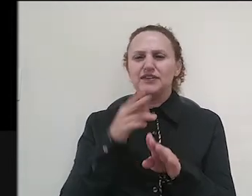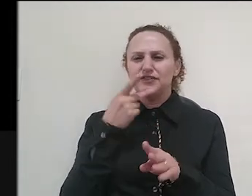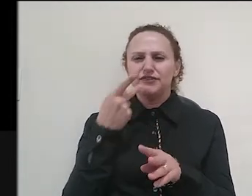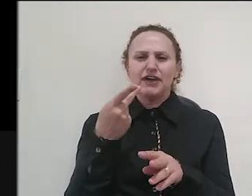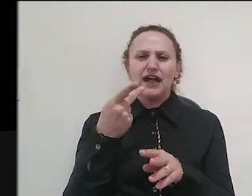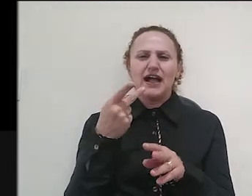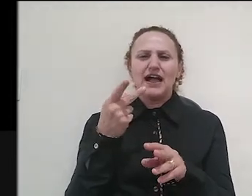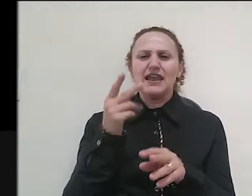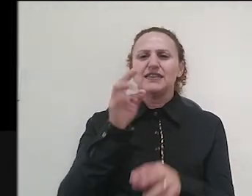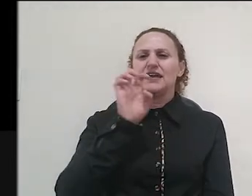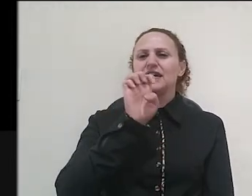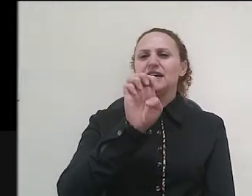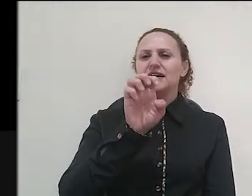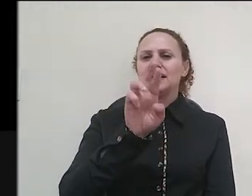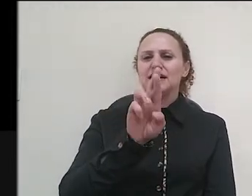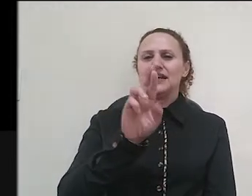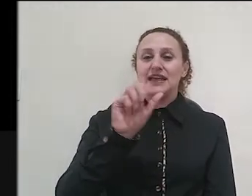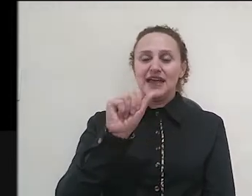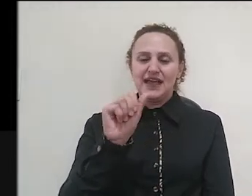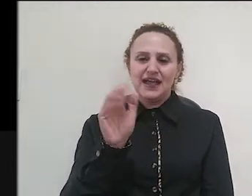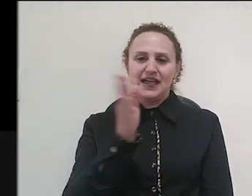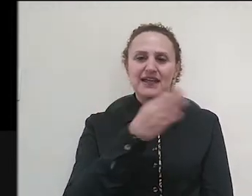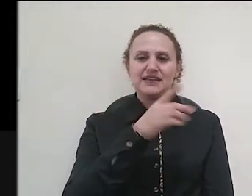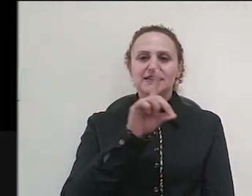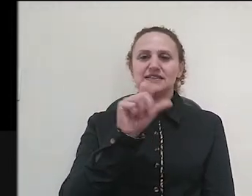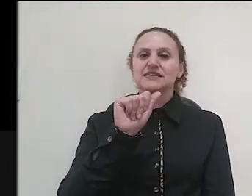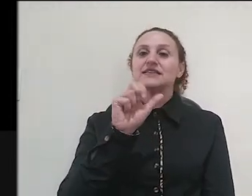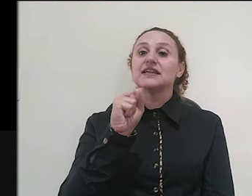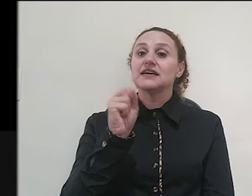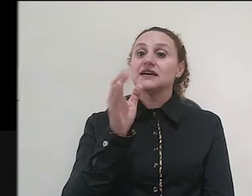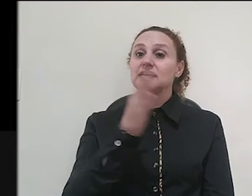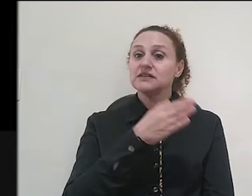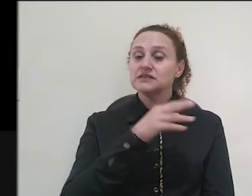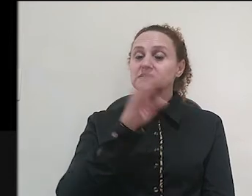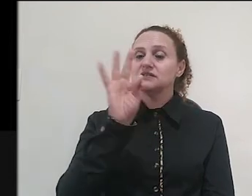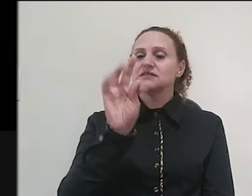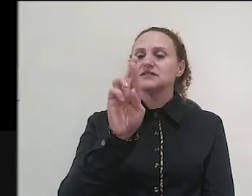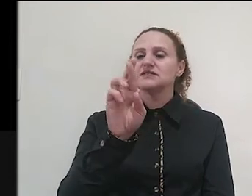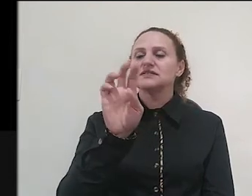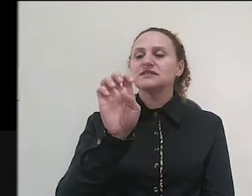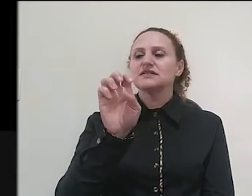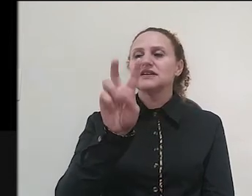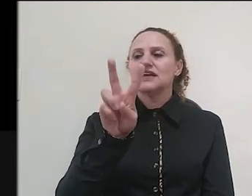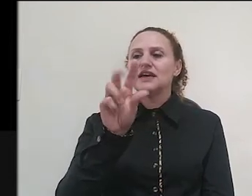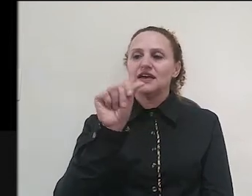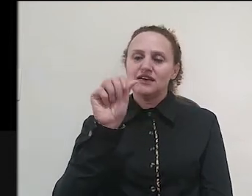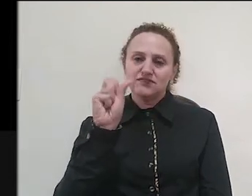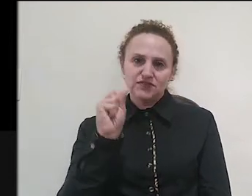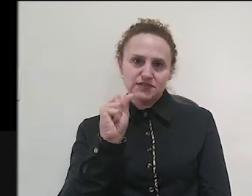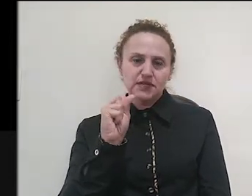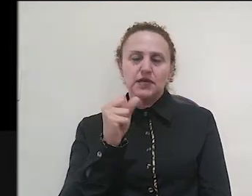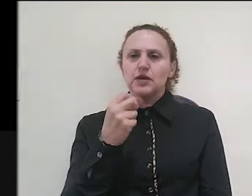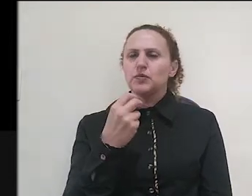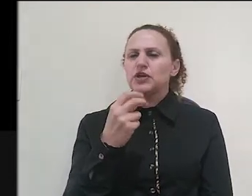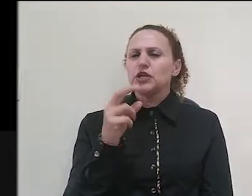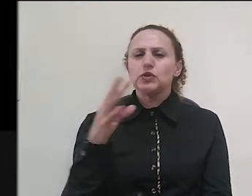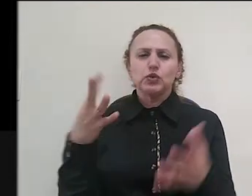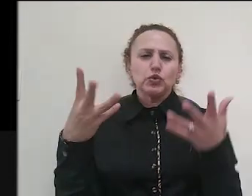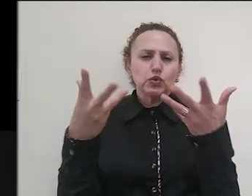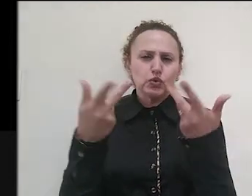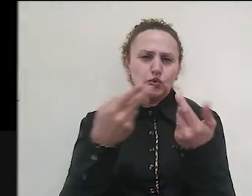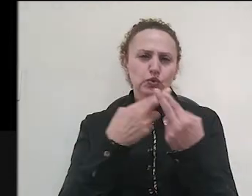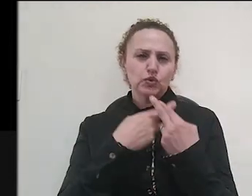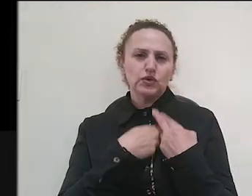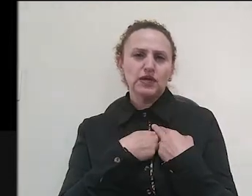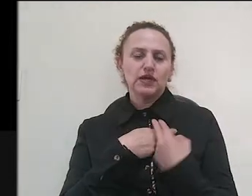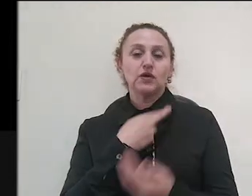que a Europa estava sob o domínio de um pensamento religioso, né? Que nada poderia contestá-lo. E aqui